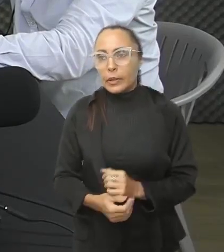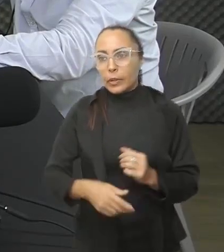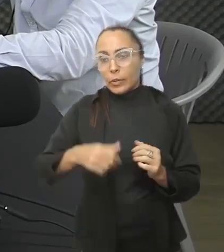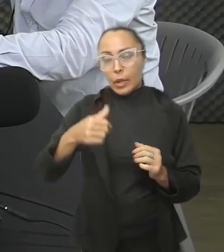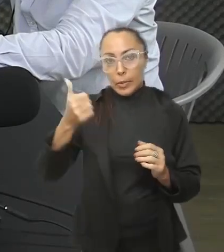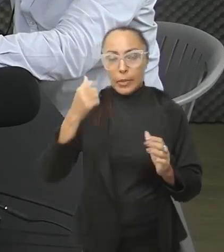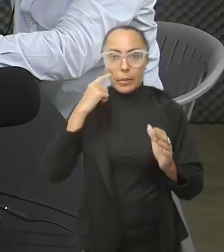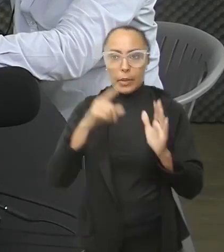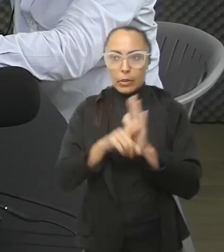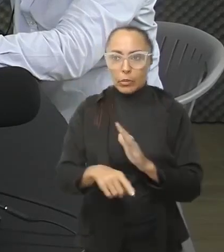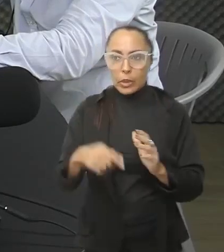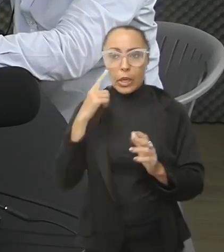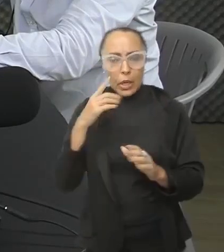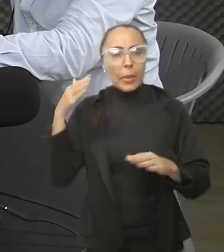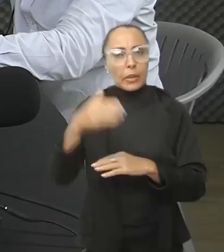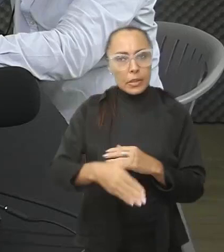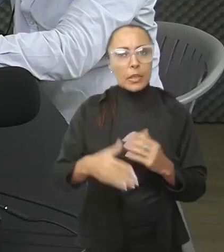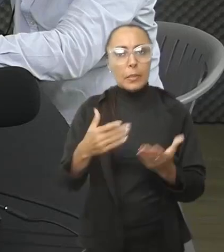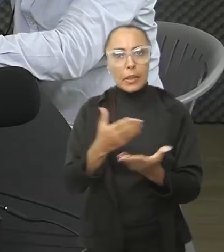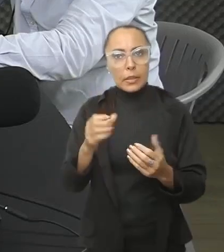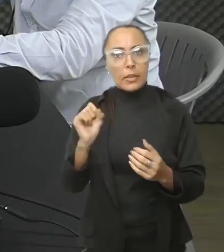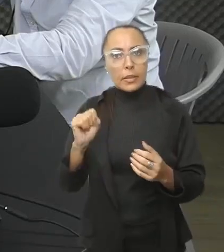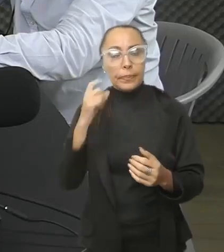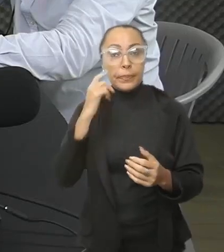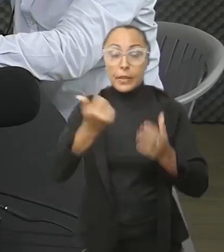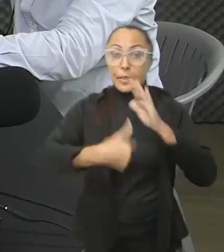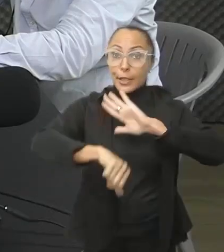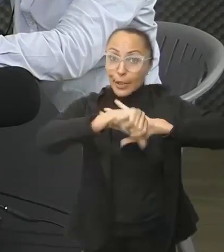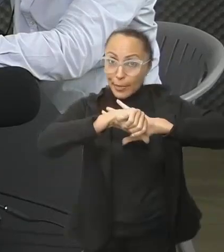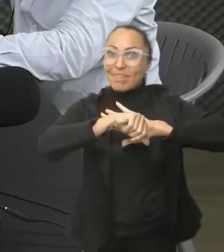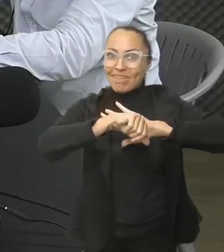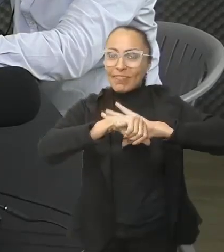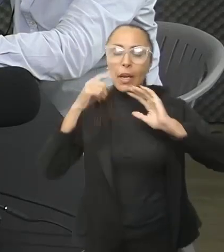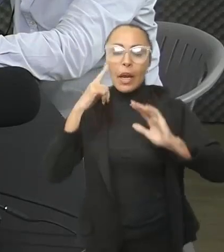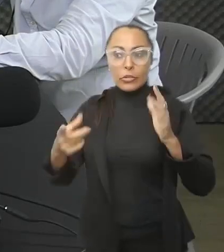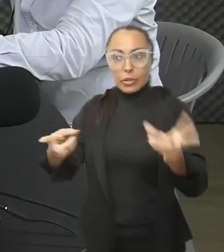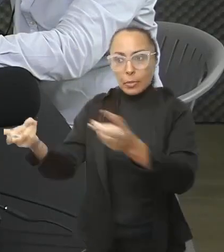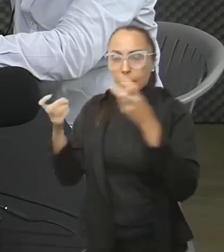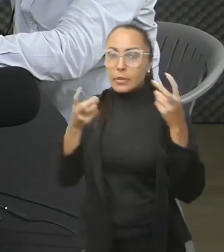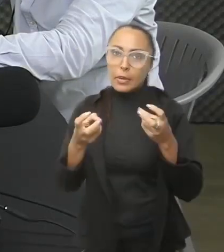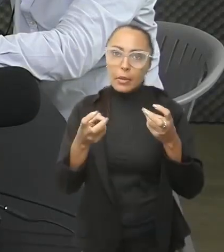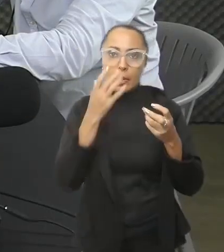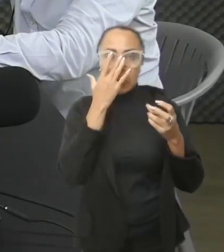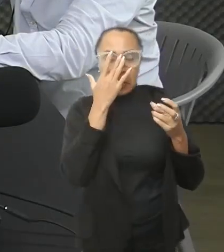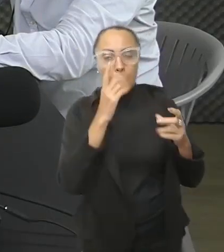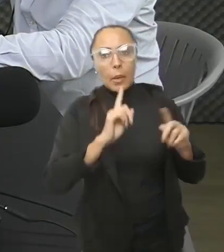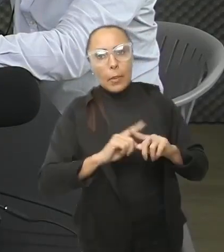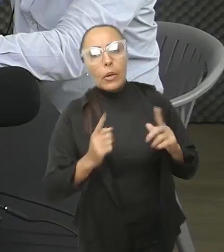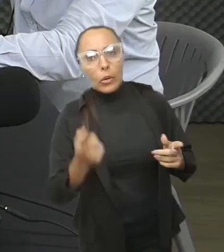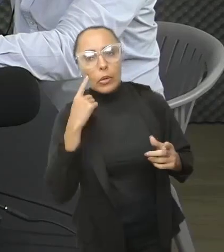faz parte da rede de proteção. Então, esse crime, o que é que a gente percebe? Por maior que